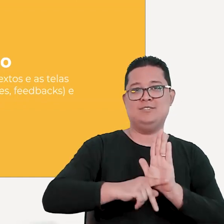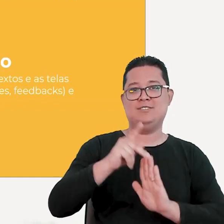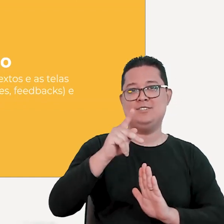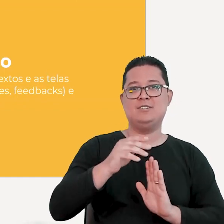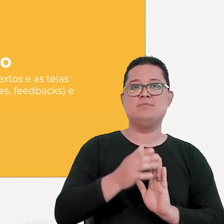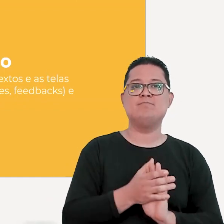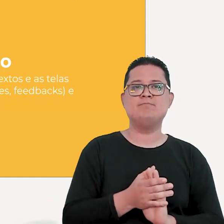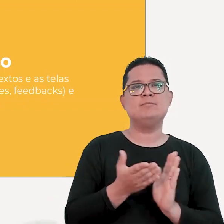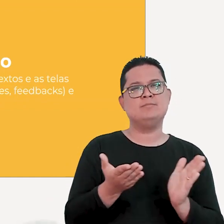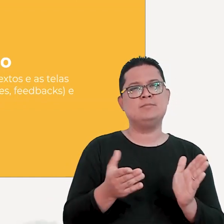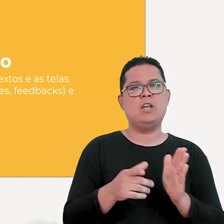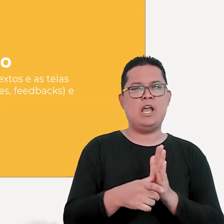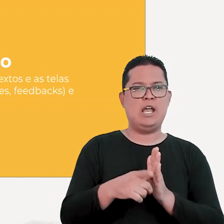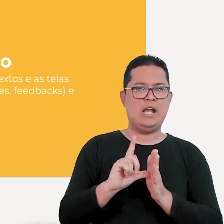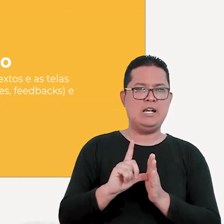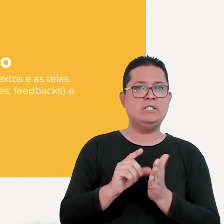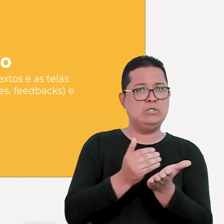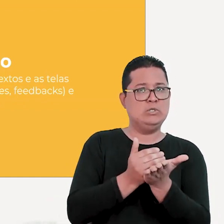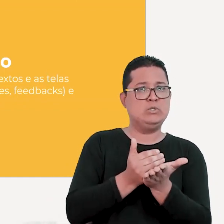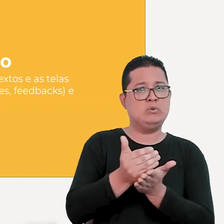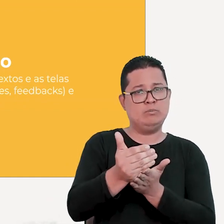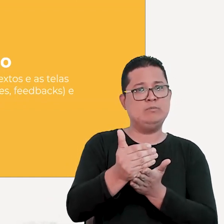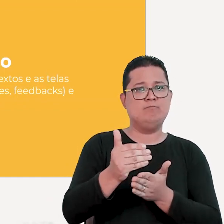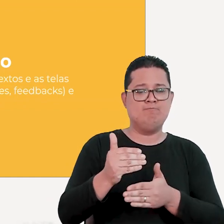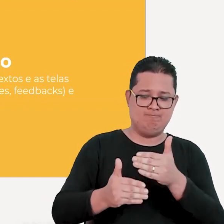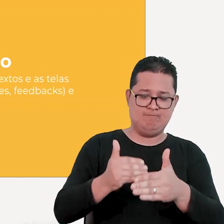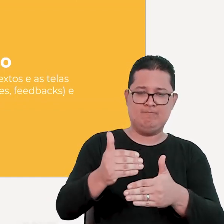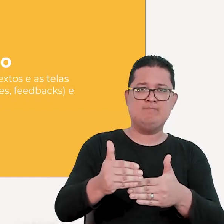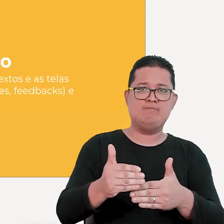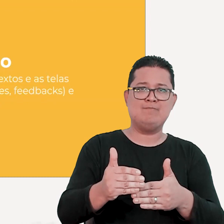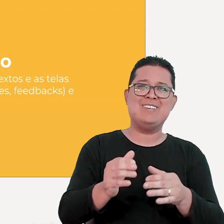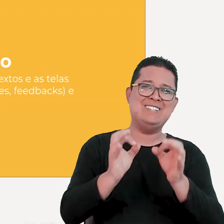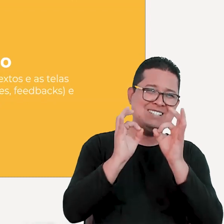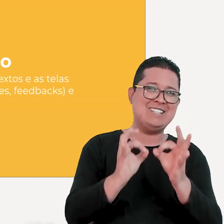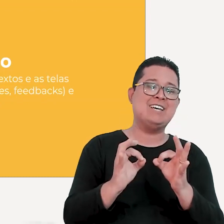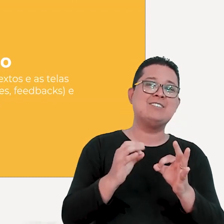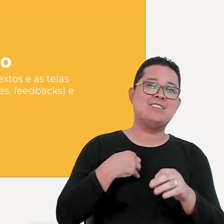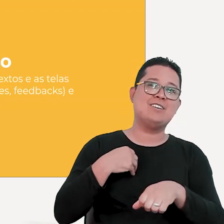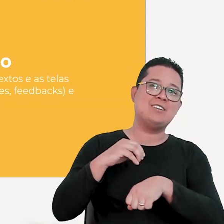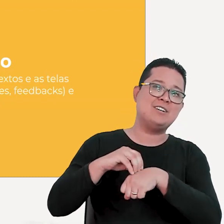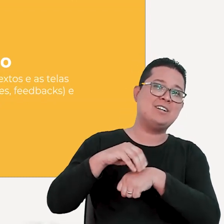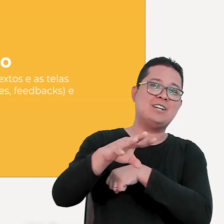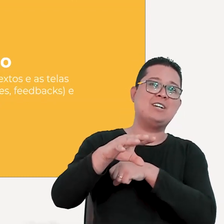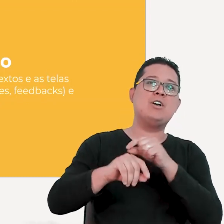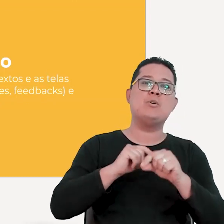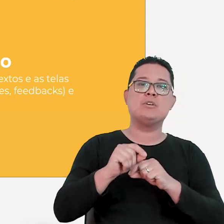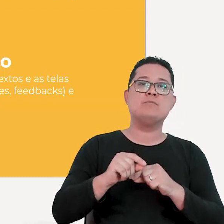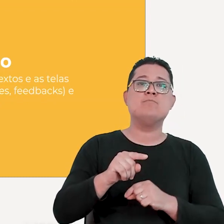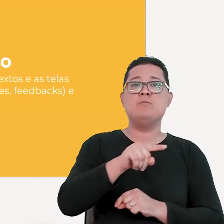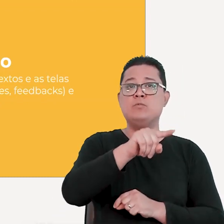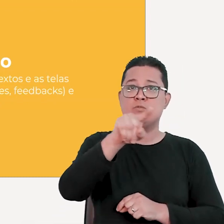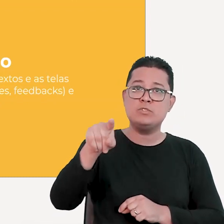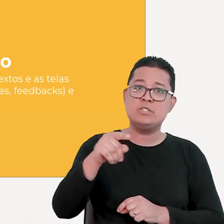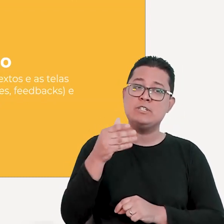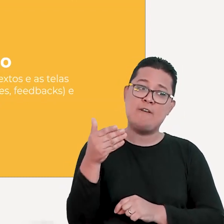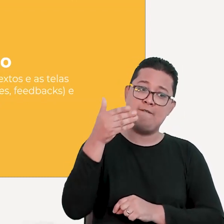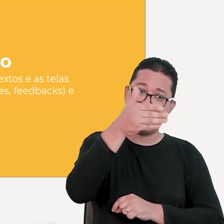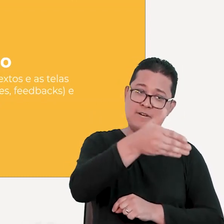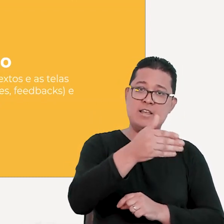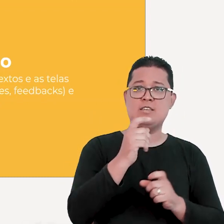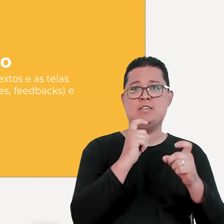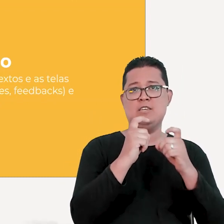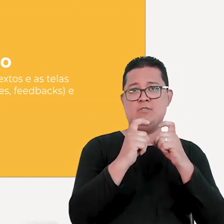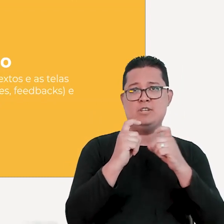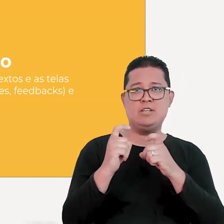o desenvolvimento em si do projeto, eu sempre recomendo que vocês participem das reuniões de kickoff, que é aquelas